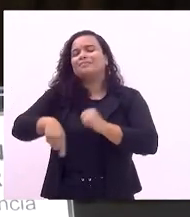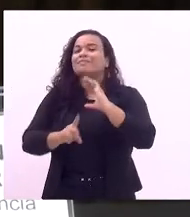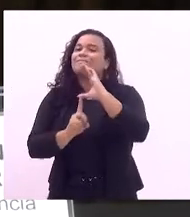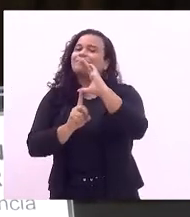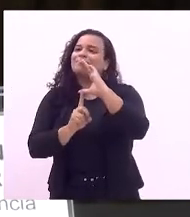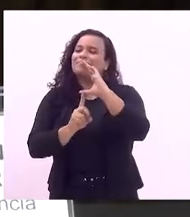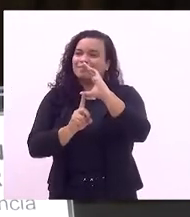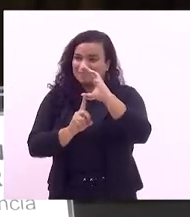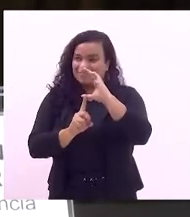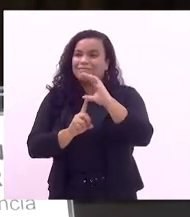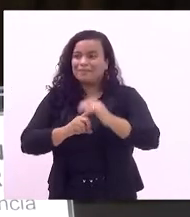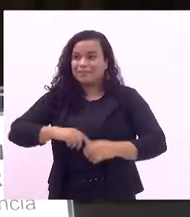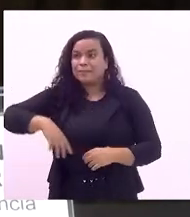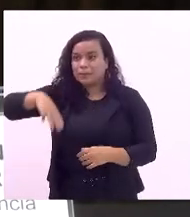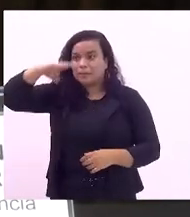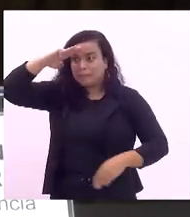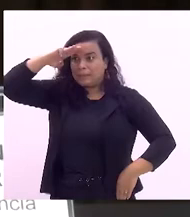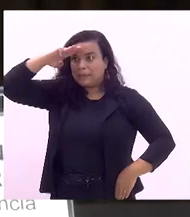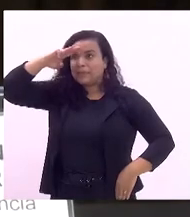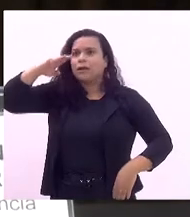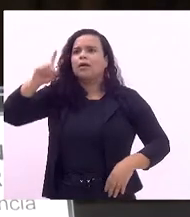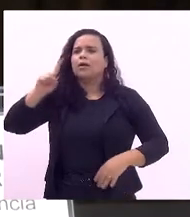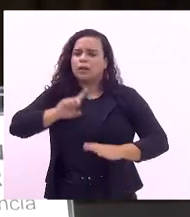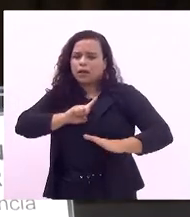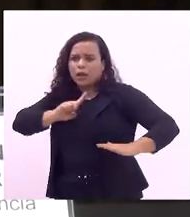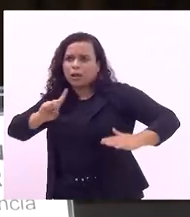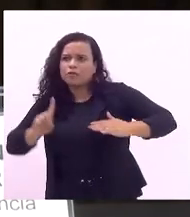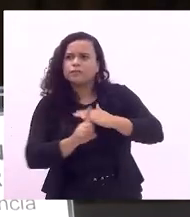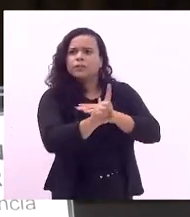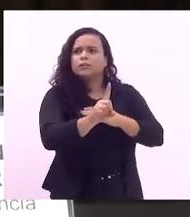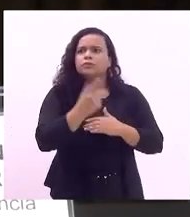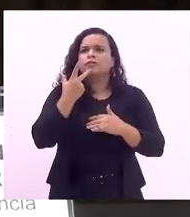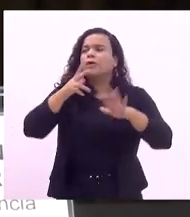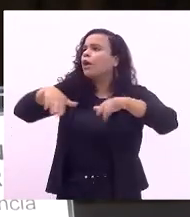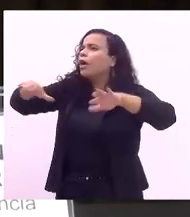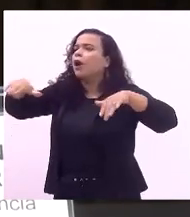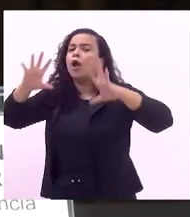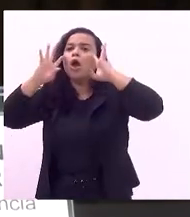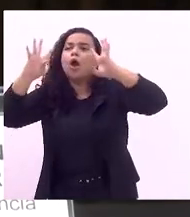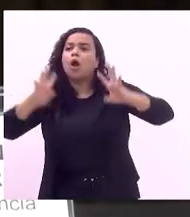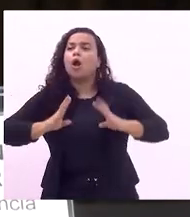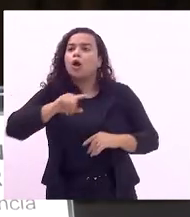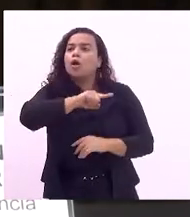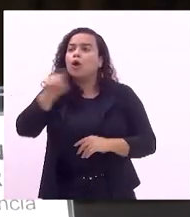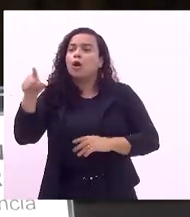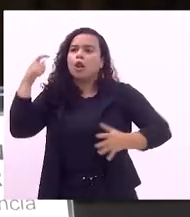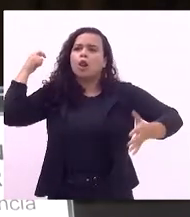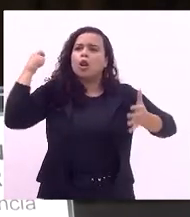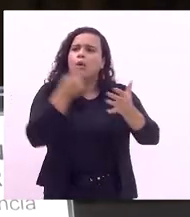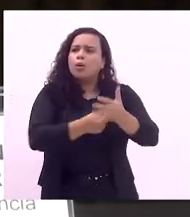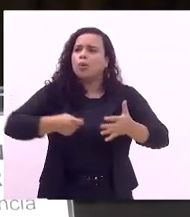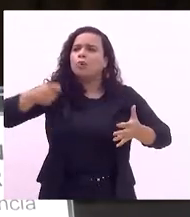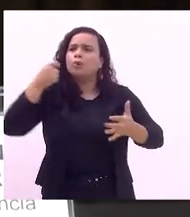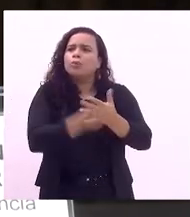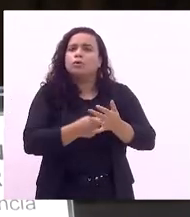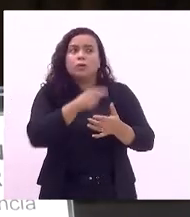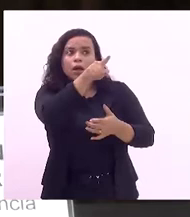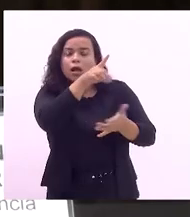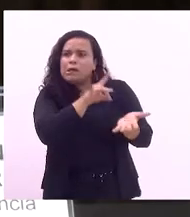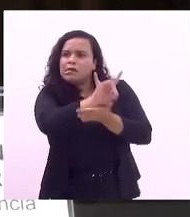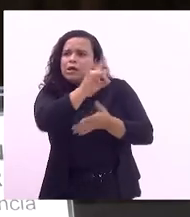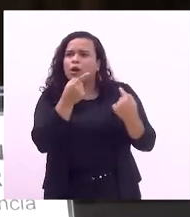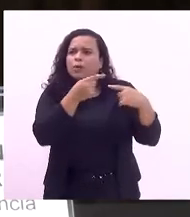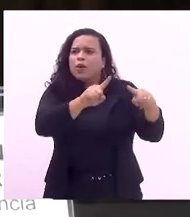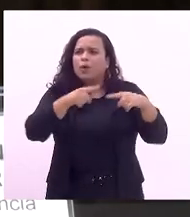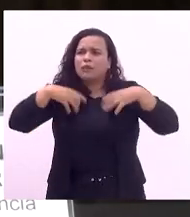frente e Dirá o exército ouça hoje vocês vão lutar contra os inimigos não